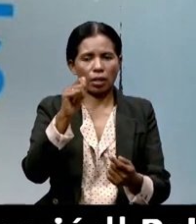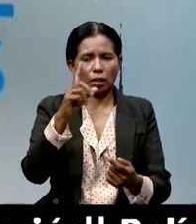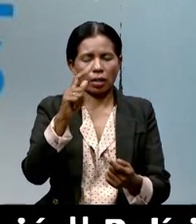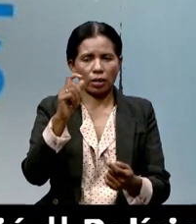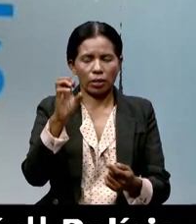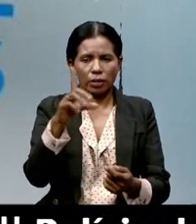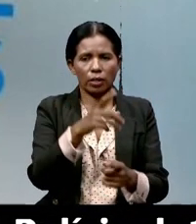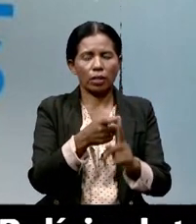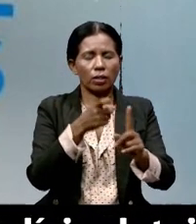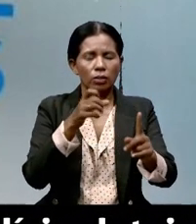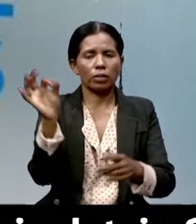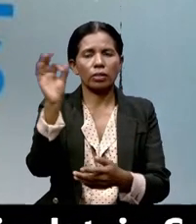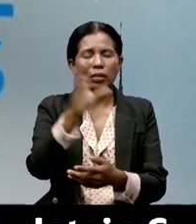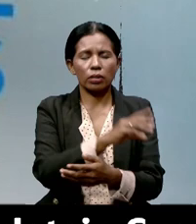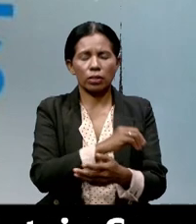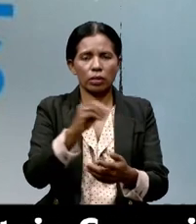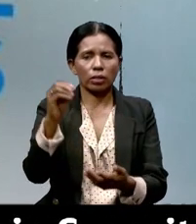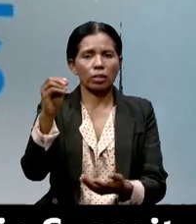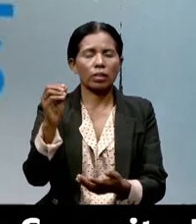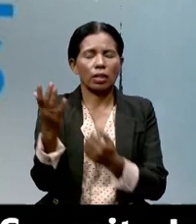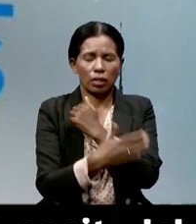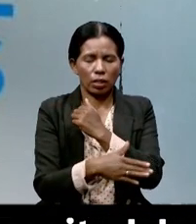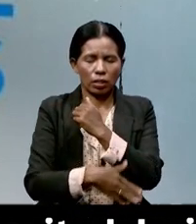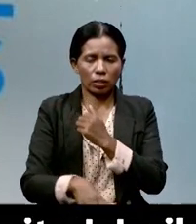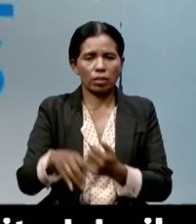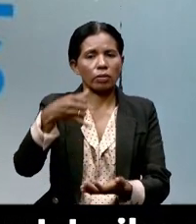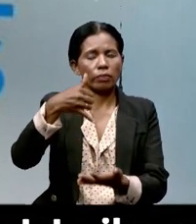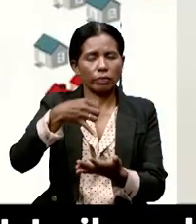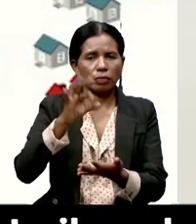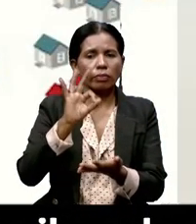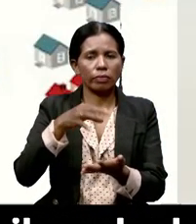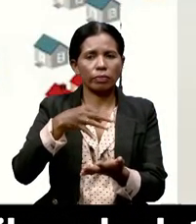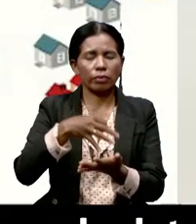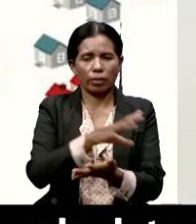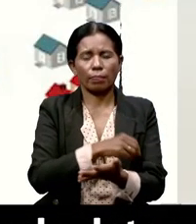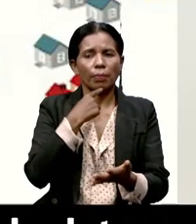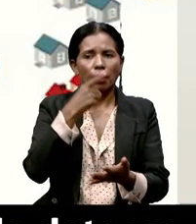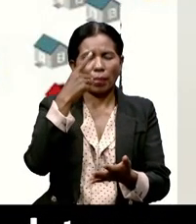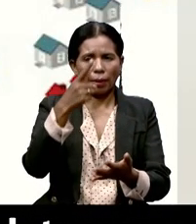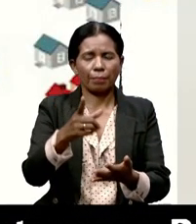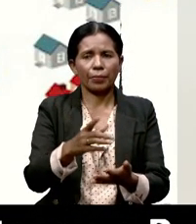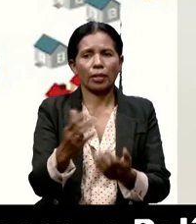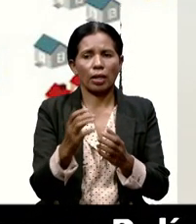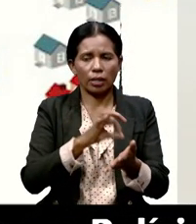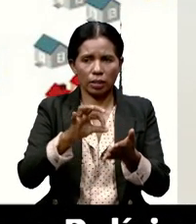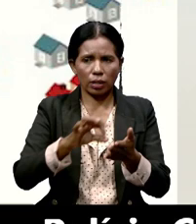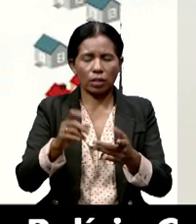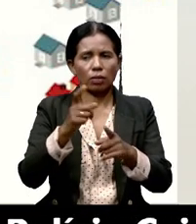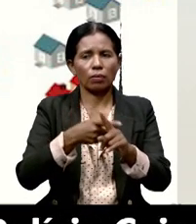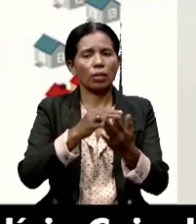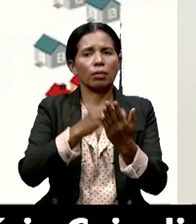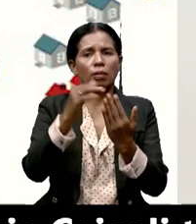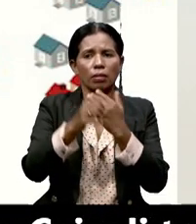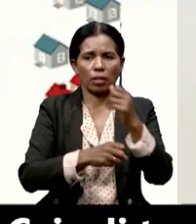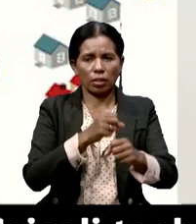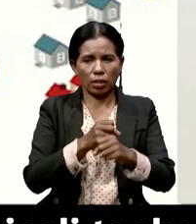Network Rússia e França. Tuir dados nebe iha, governo Timor-Leste na empresa ASN assina ona iha fulan maio tina rihon rua ronu